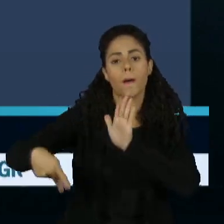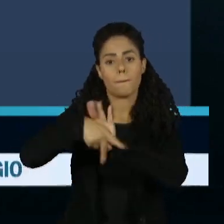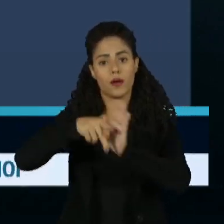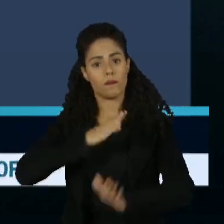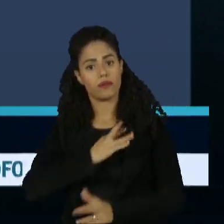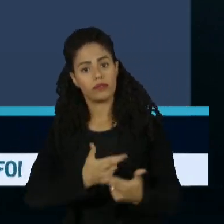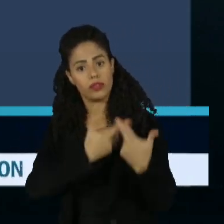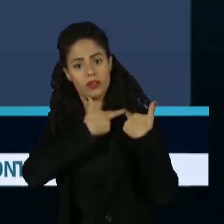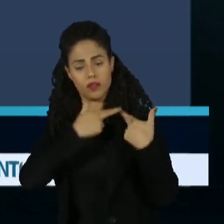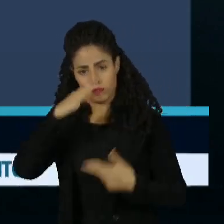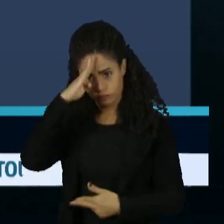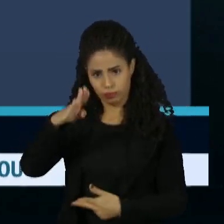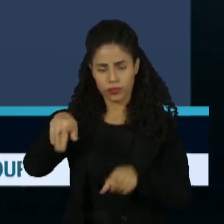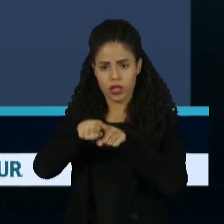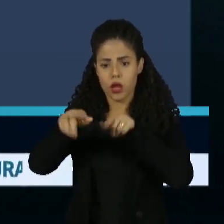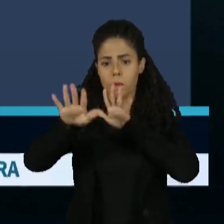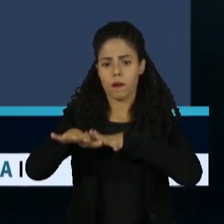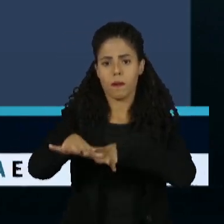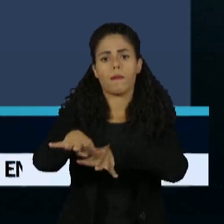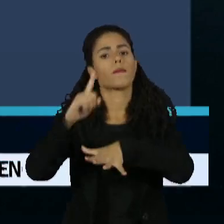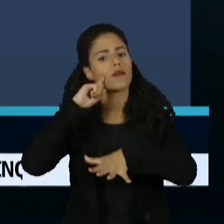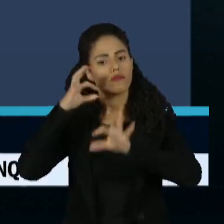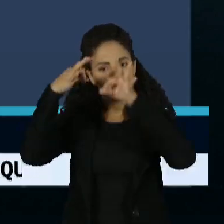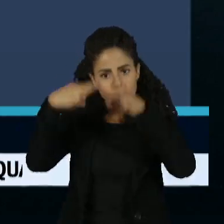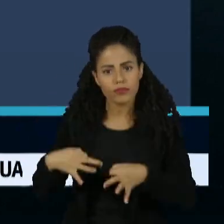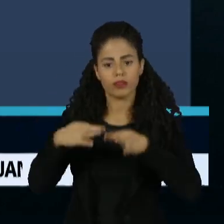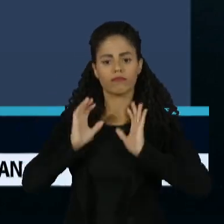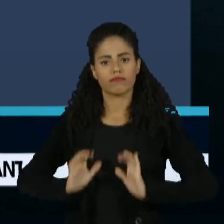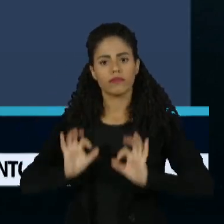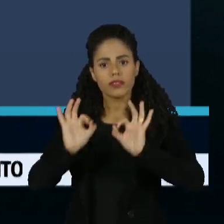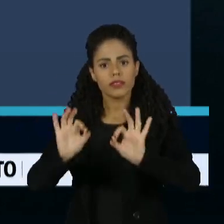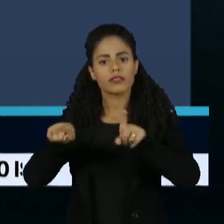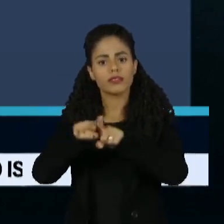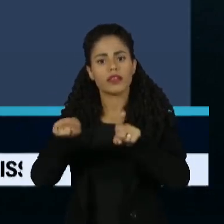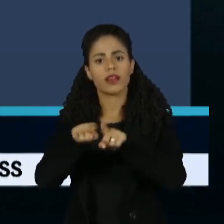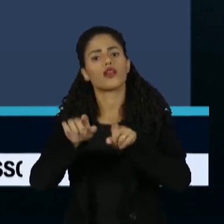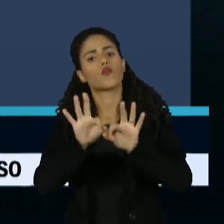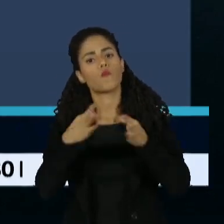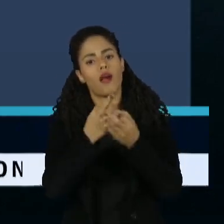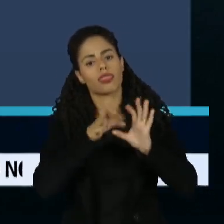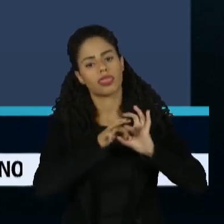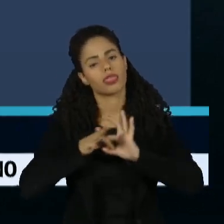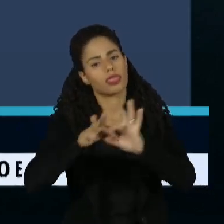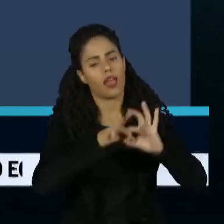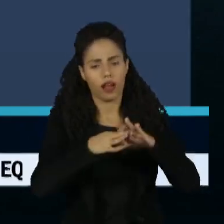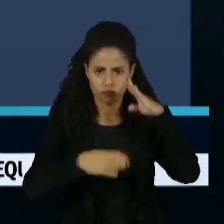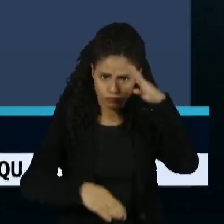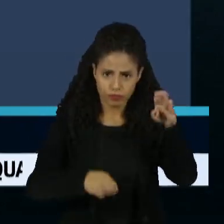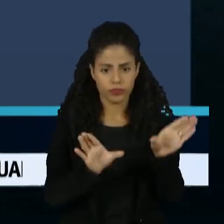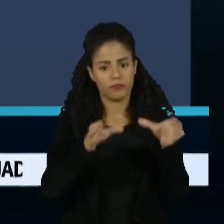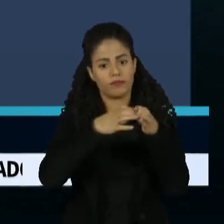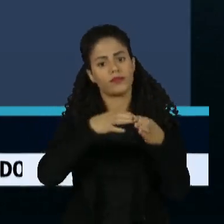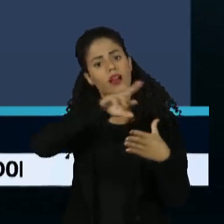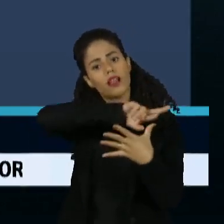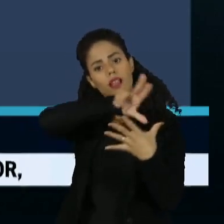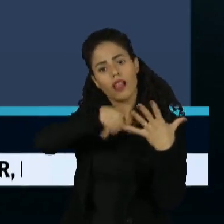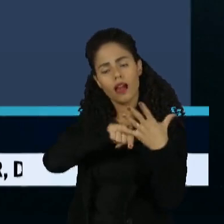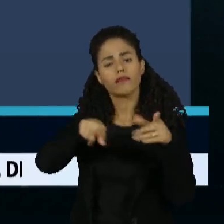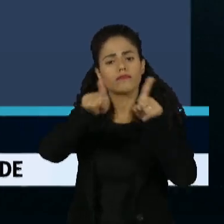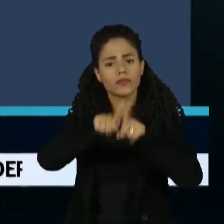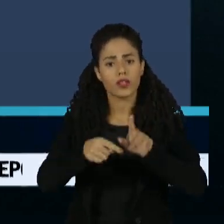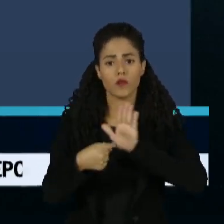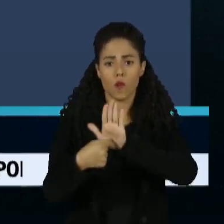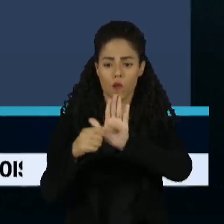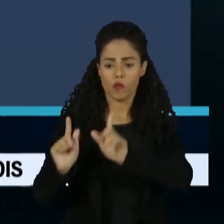o processo de fortalecimento da coesão interna valorizando a família militar diz ainda que os quadros da força devem